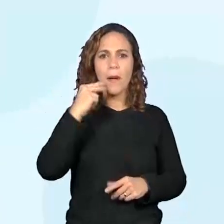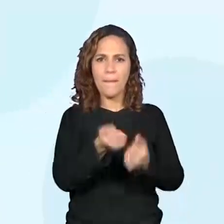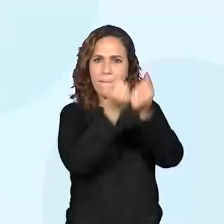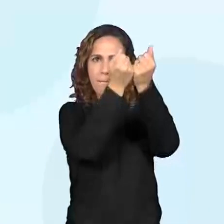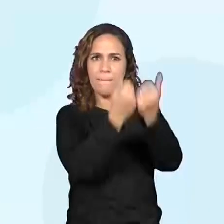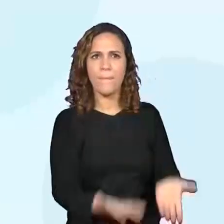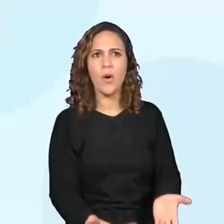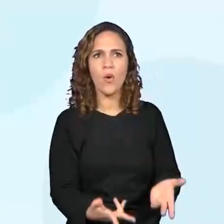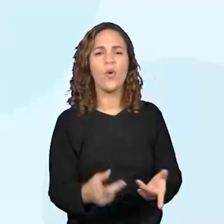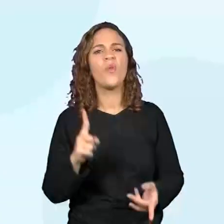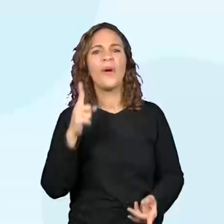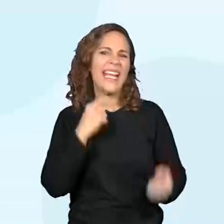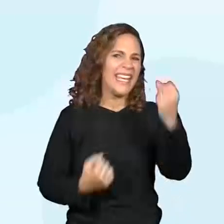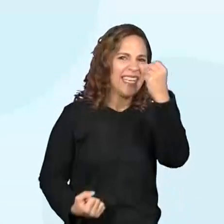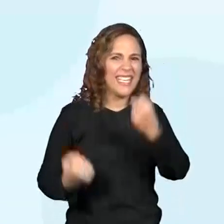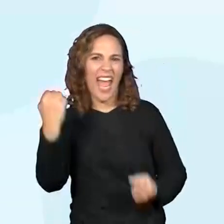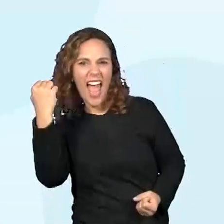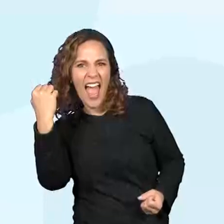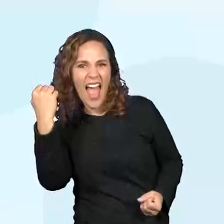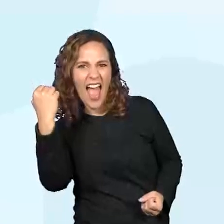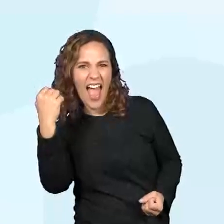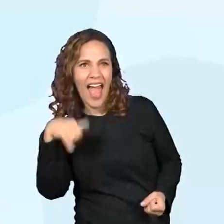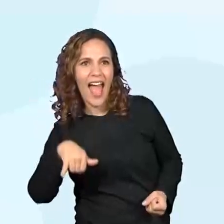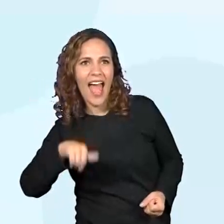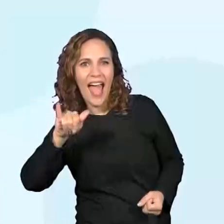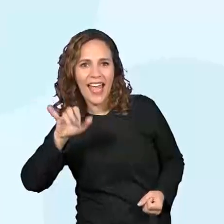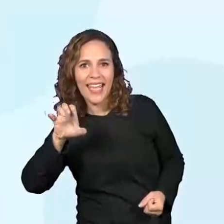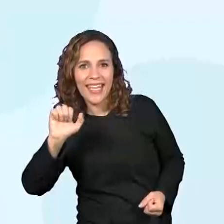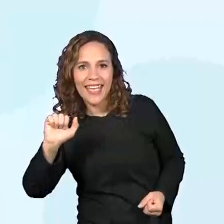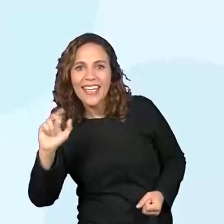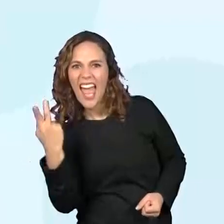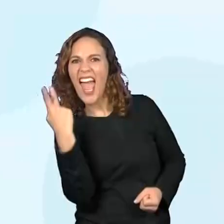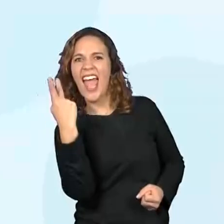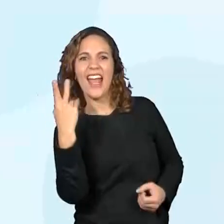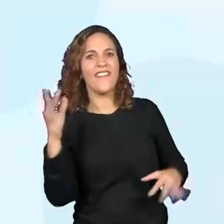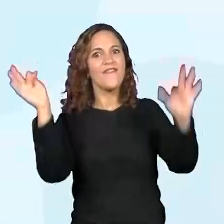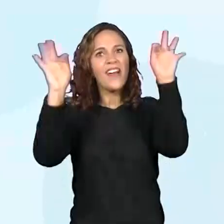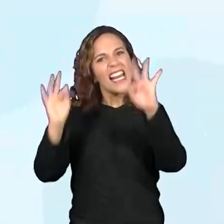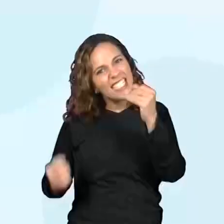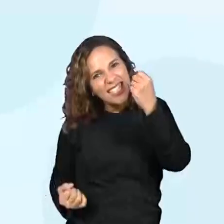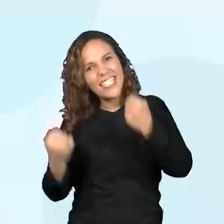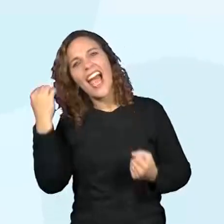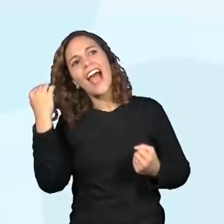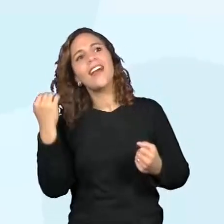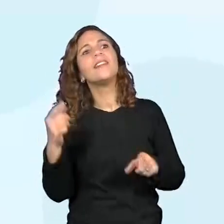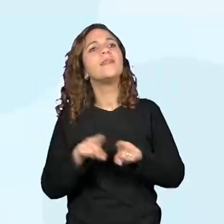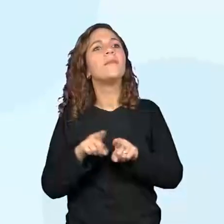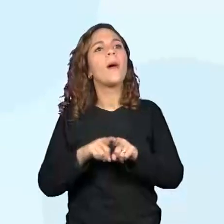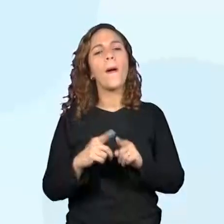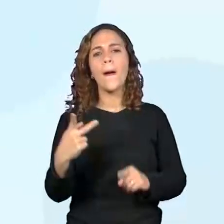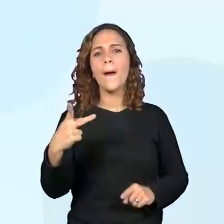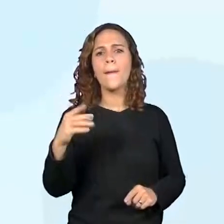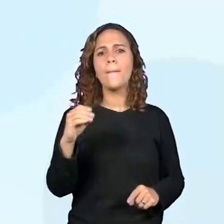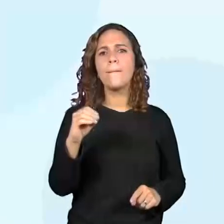O yeah? Uma expressão de muita felicidade, né? Isso. E uma afirmação.